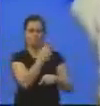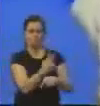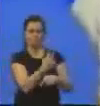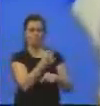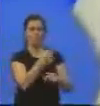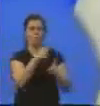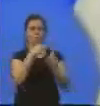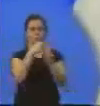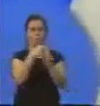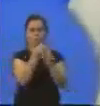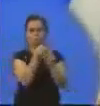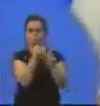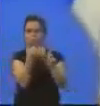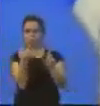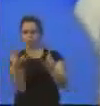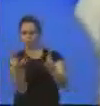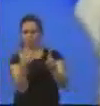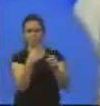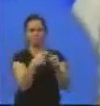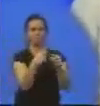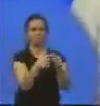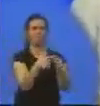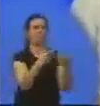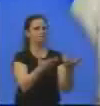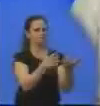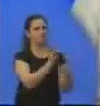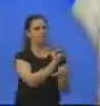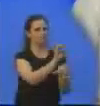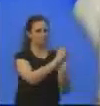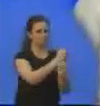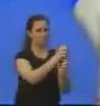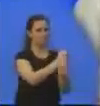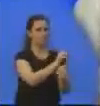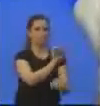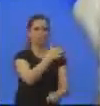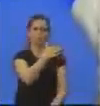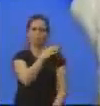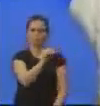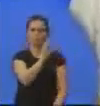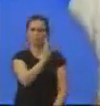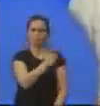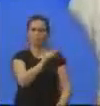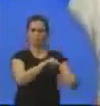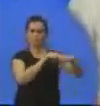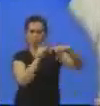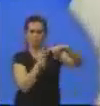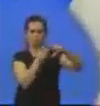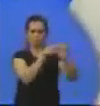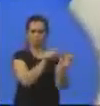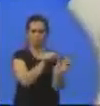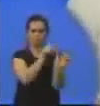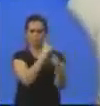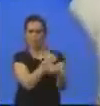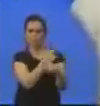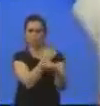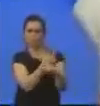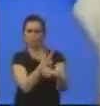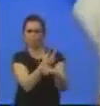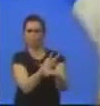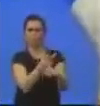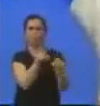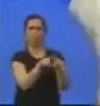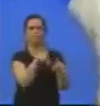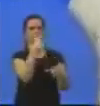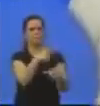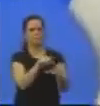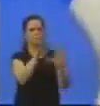infinito. Vamos ver por quê? Você pegou a função, como você está procurando a concavidade, você derivou uma vez e depois derivou